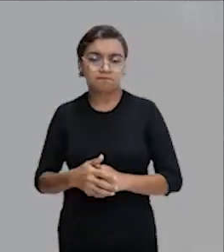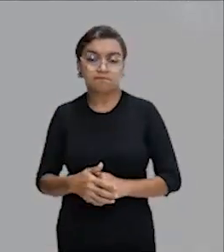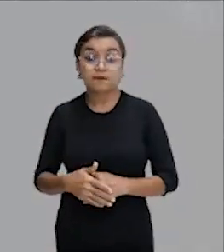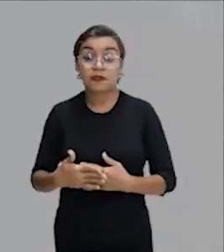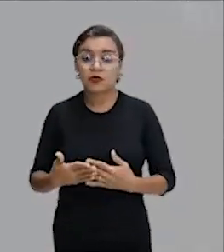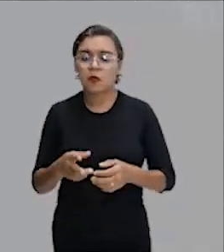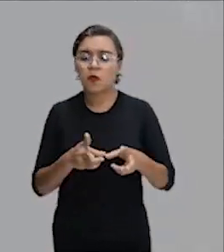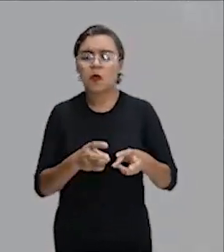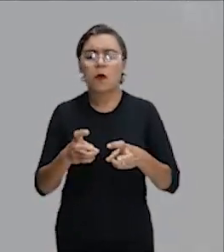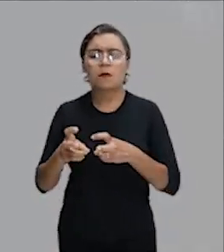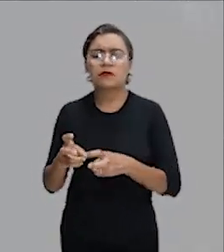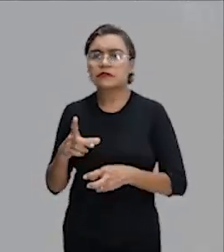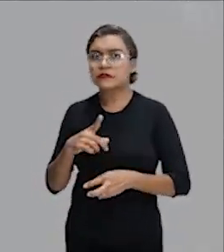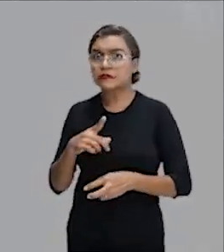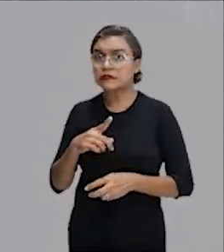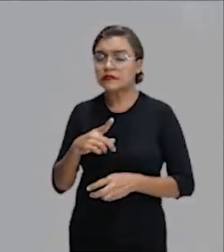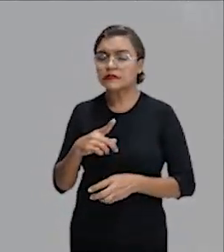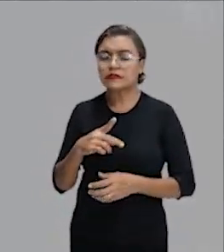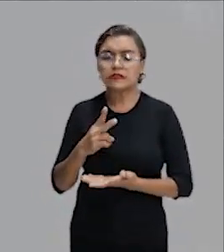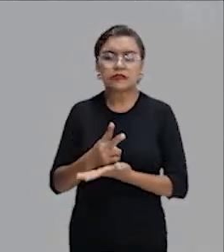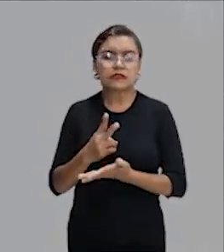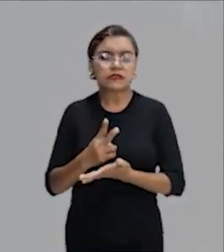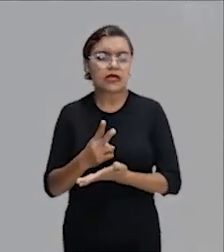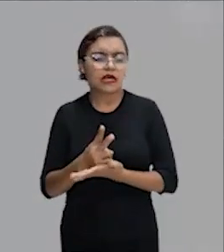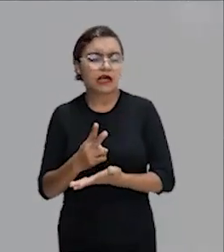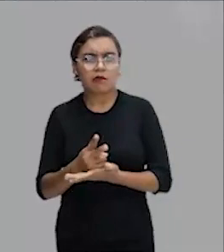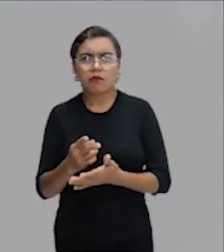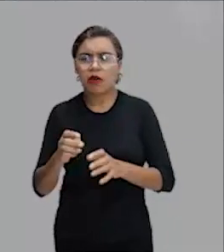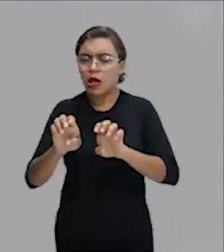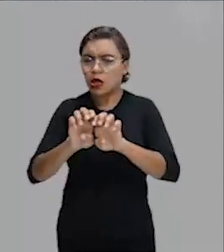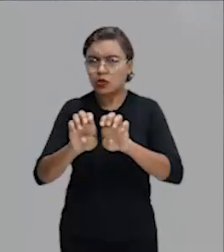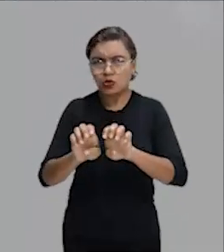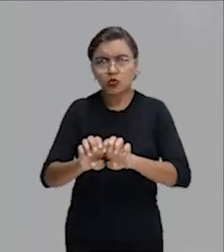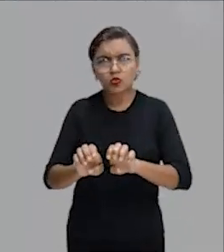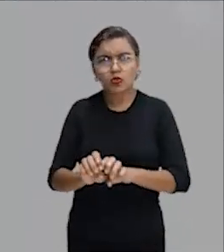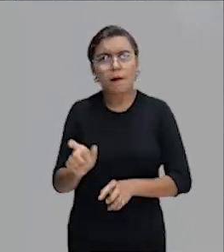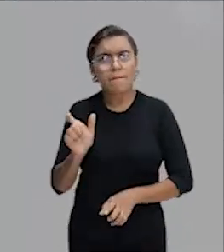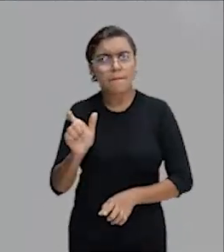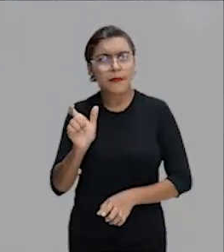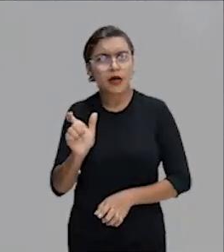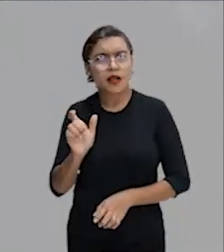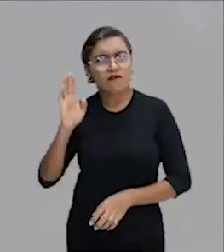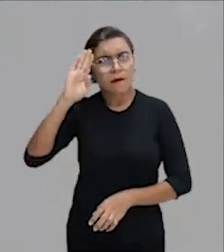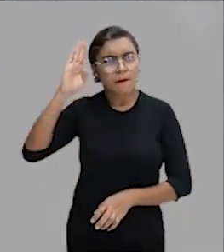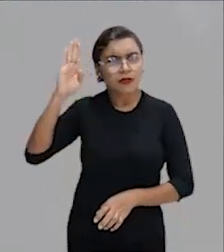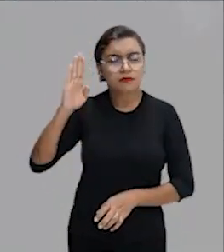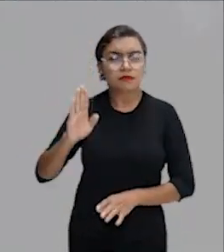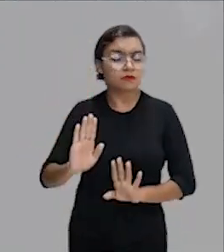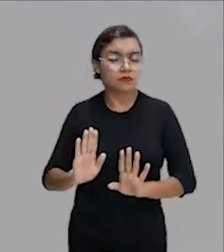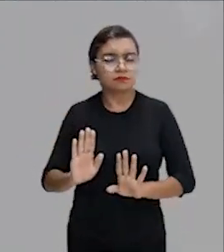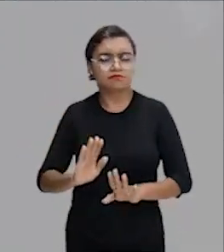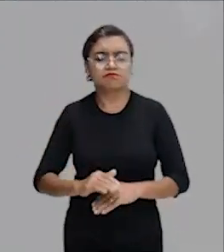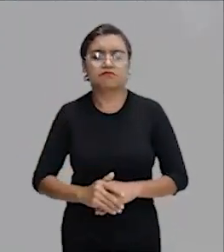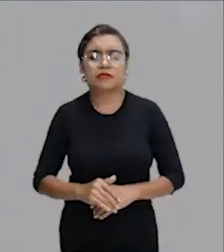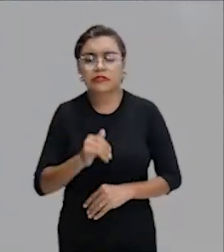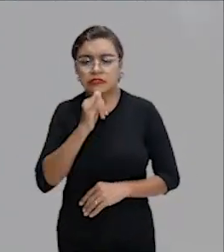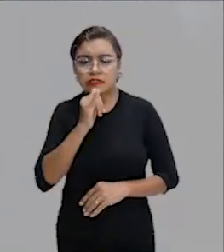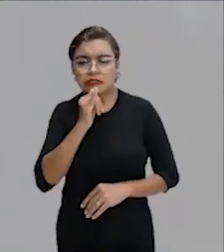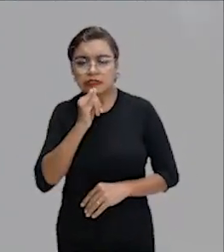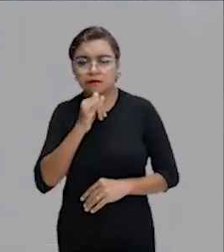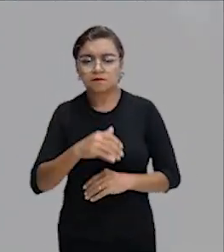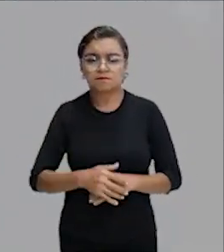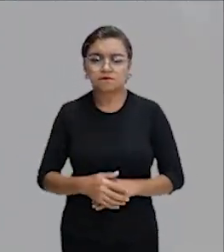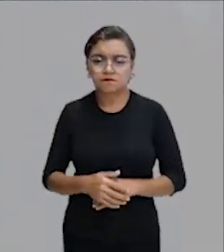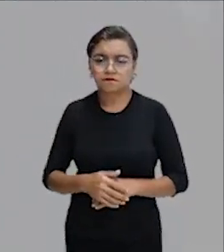vocês observam que ele nem sempre vai seguir a estrutura da palavra original ou mesmo o radical.